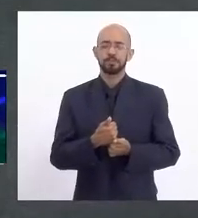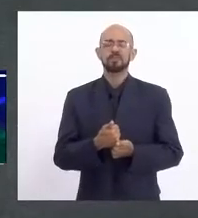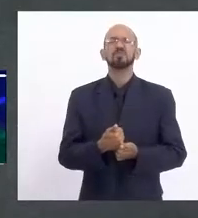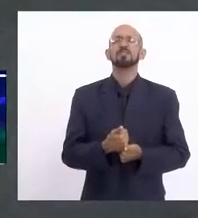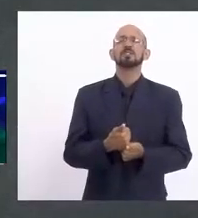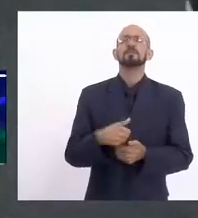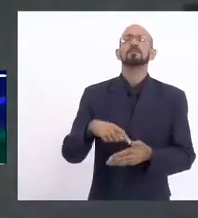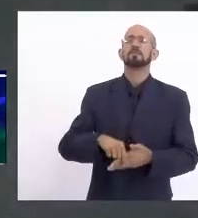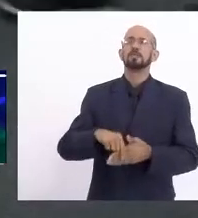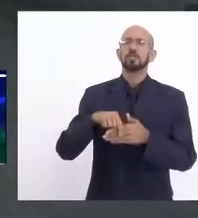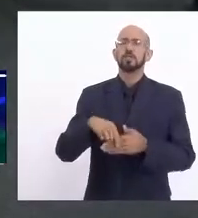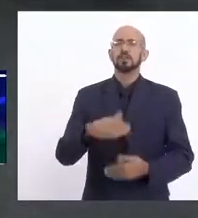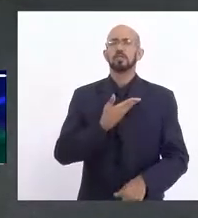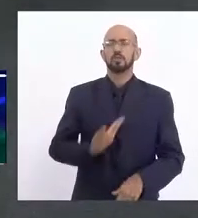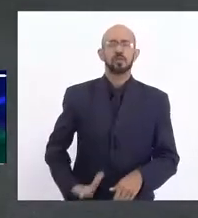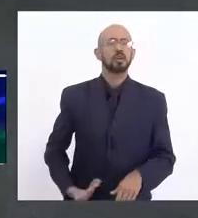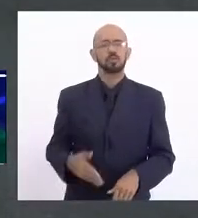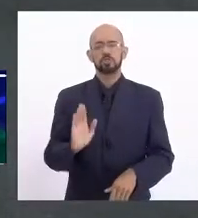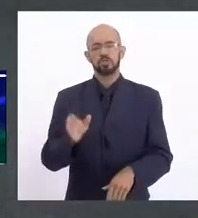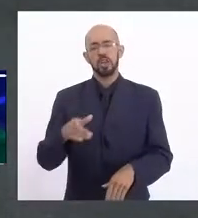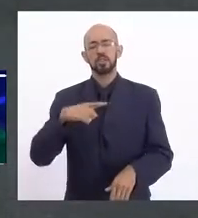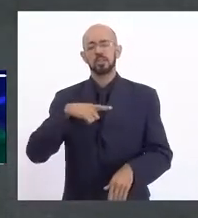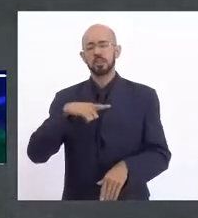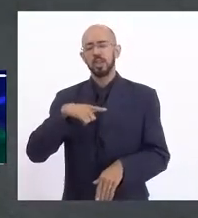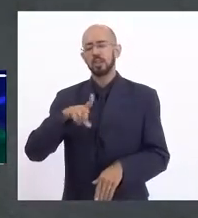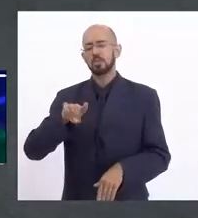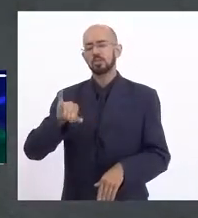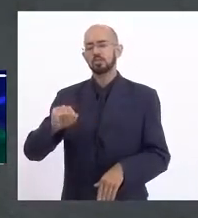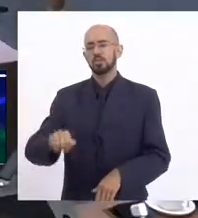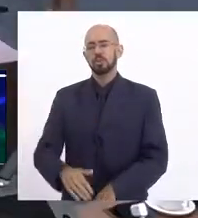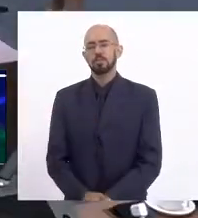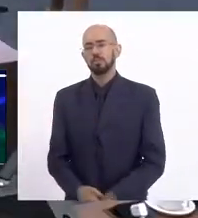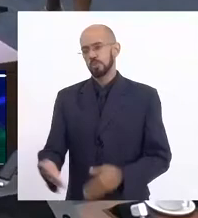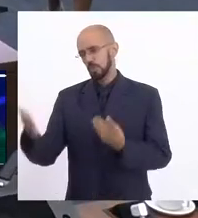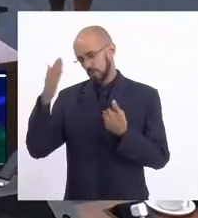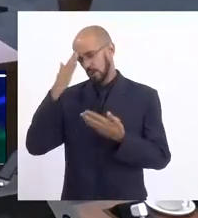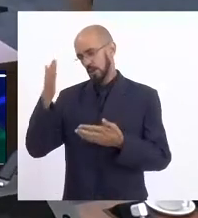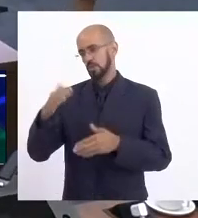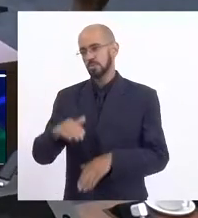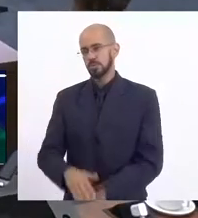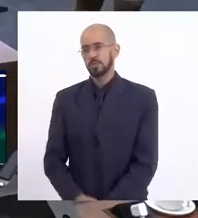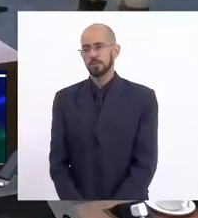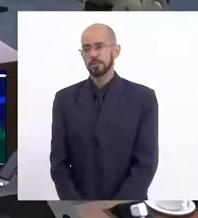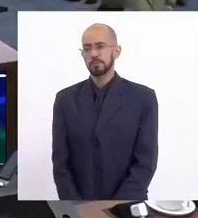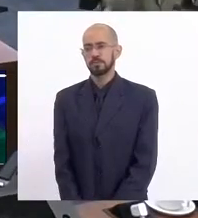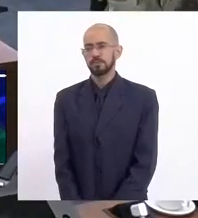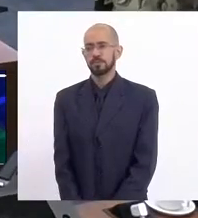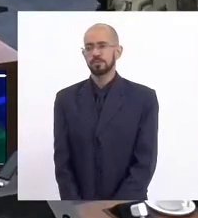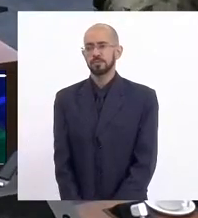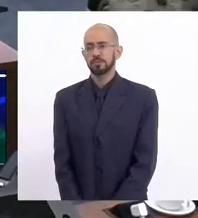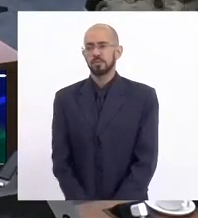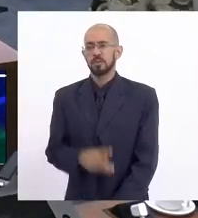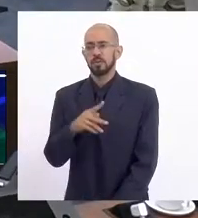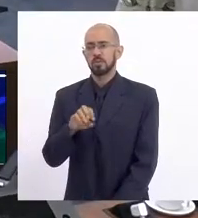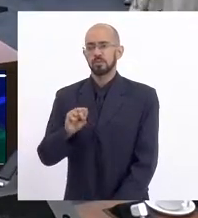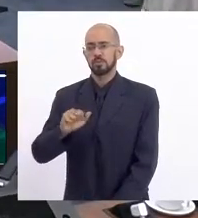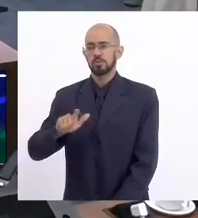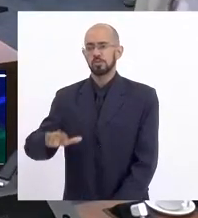do líder do governo já contempla essa data. Muito obrigada. Vamos verificar aqui. A bancada do PSOL colocou